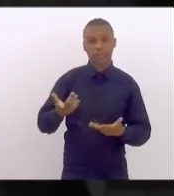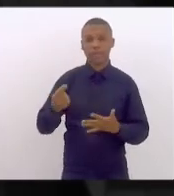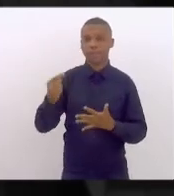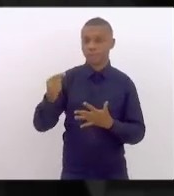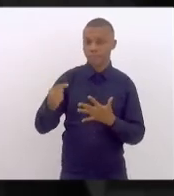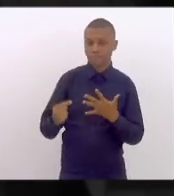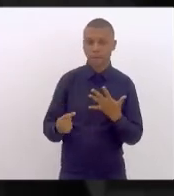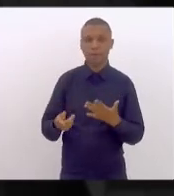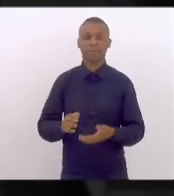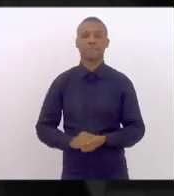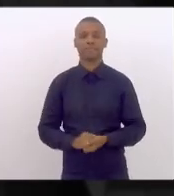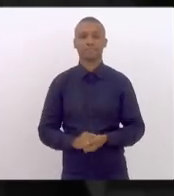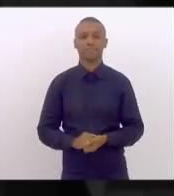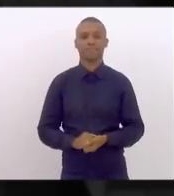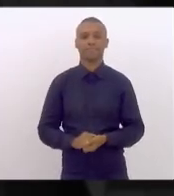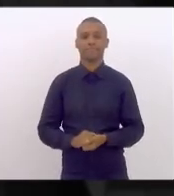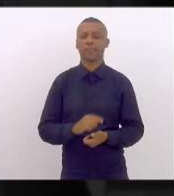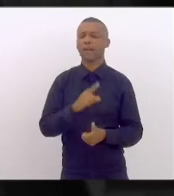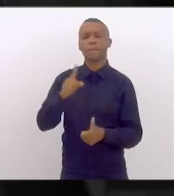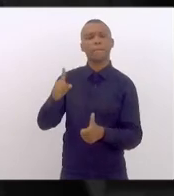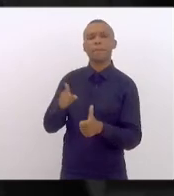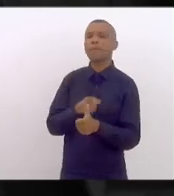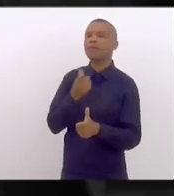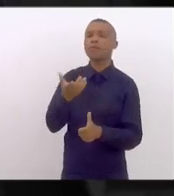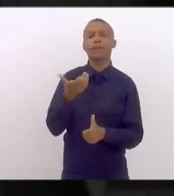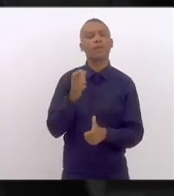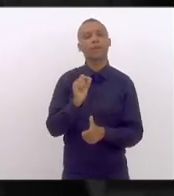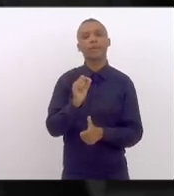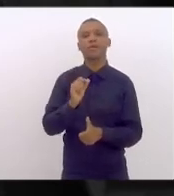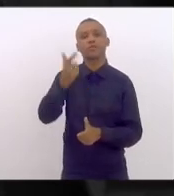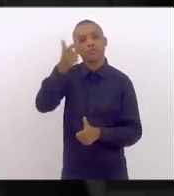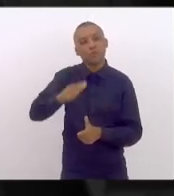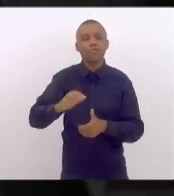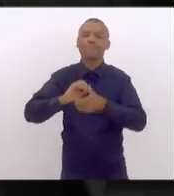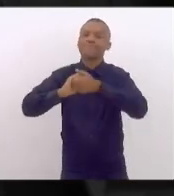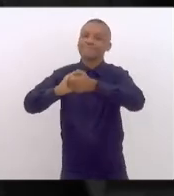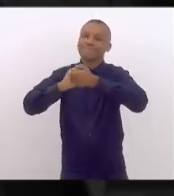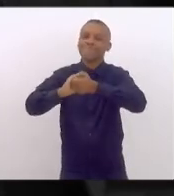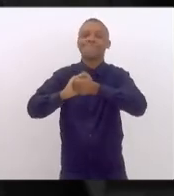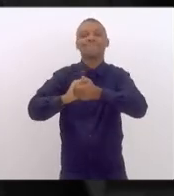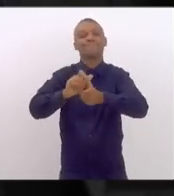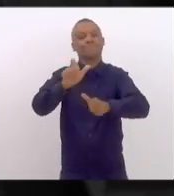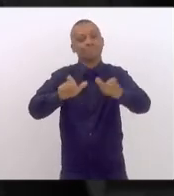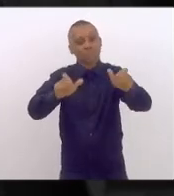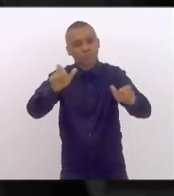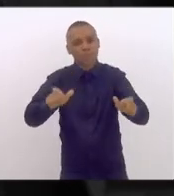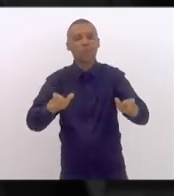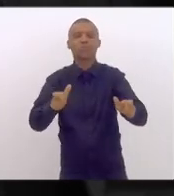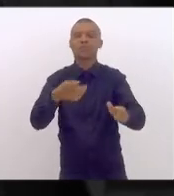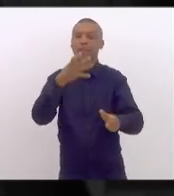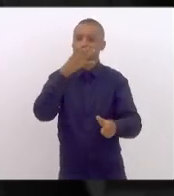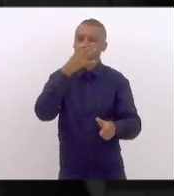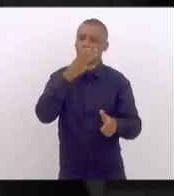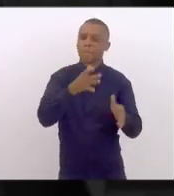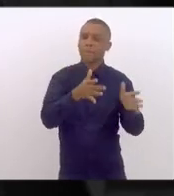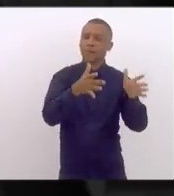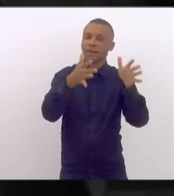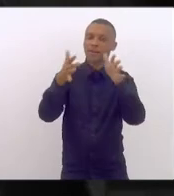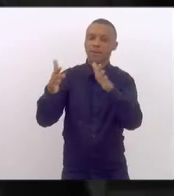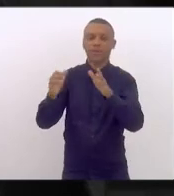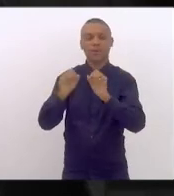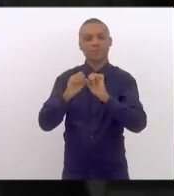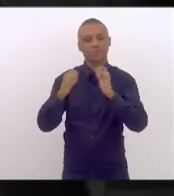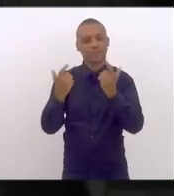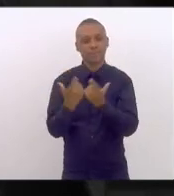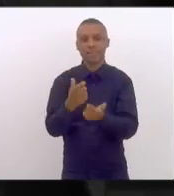eu quero em primeiro lugar de novo saudals cidadãos e cidadãs que nos assistem pela TV alerj